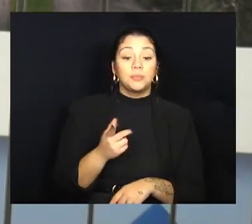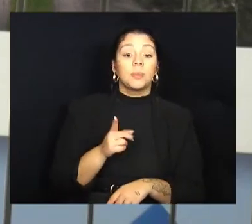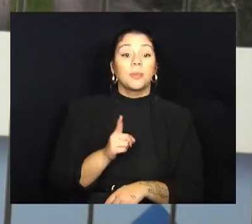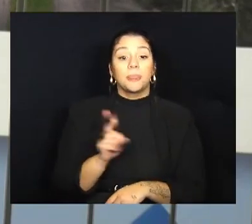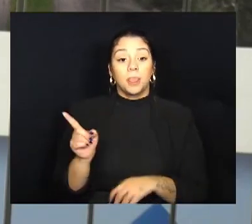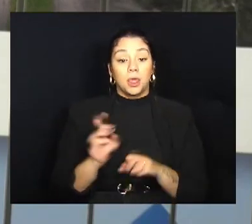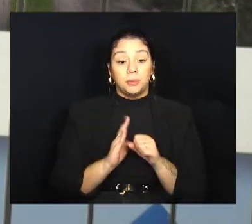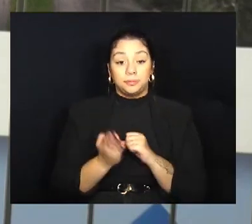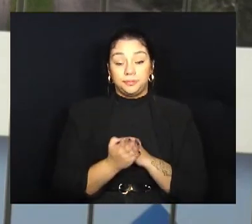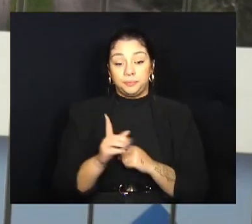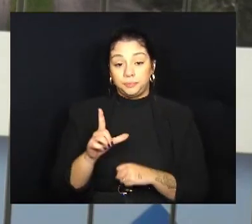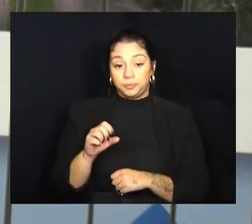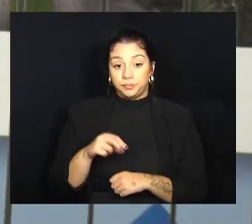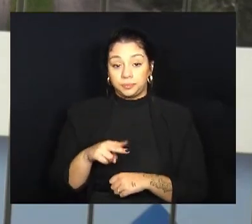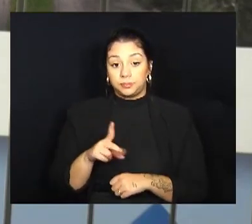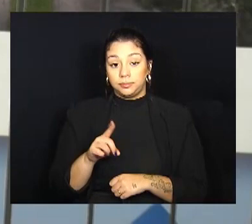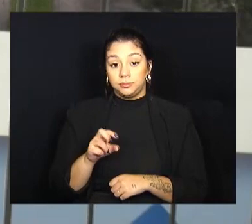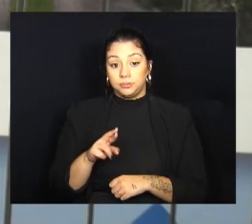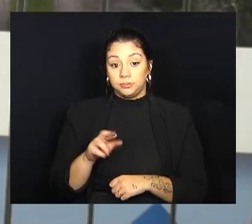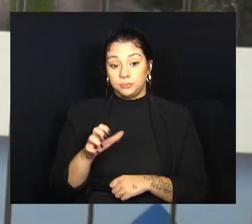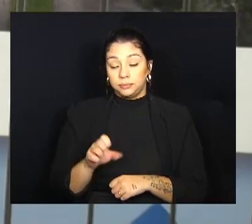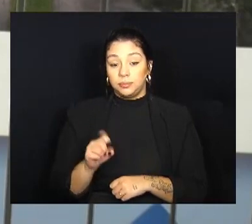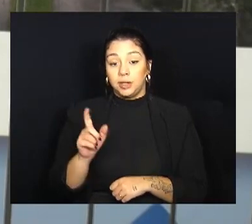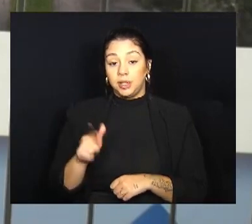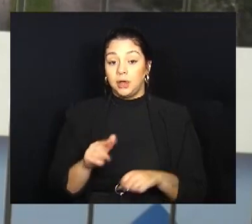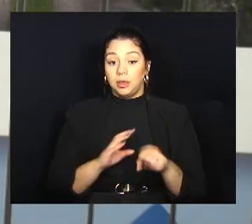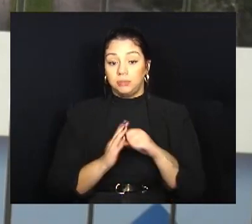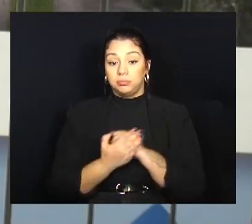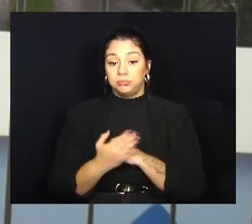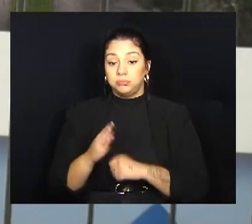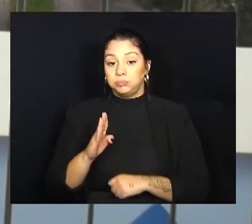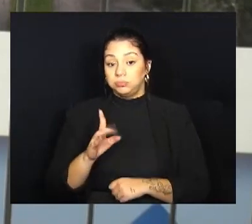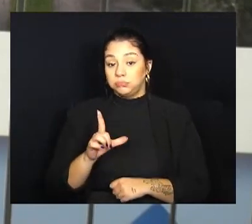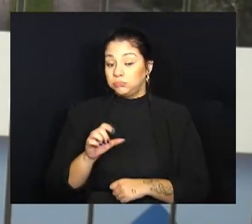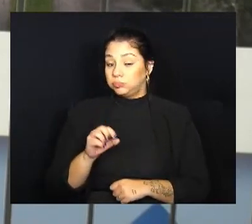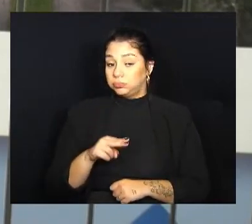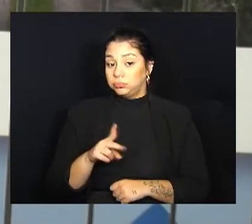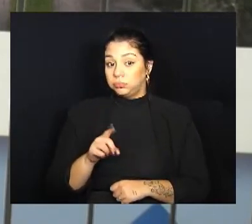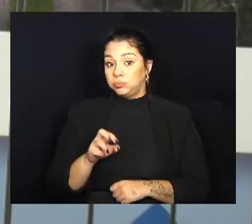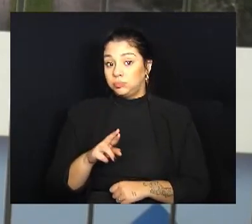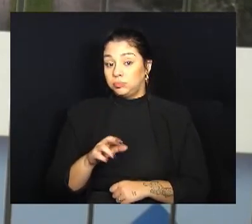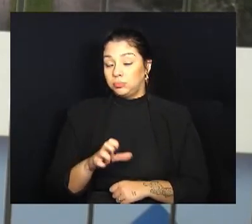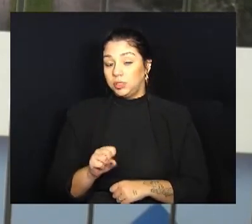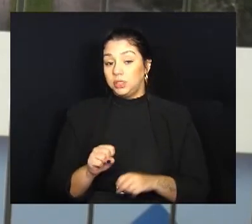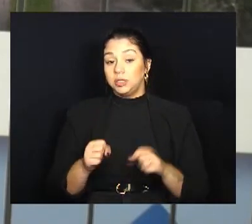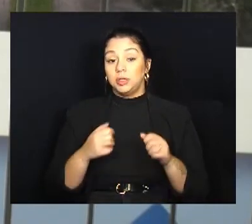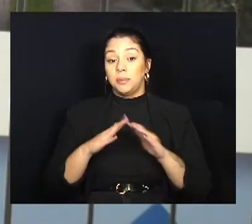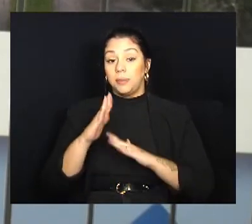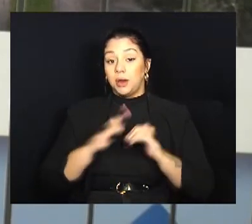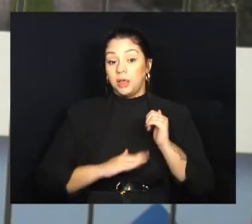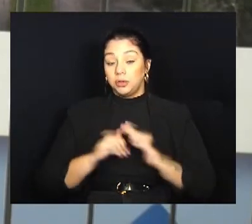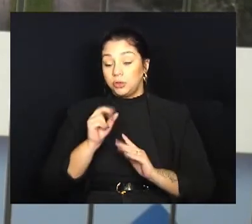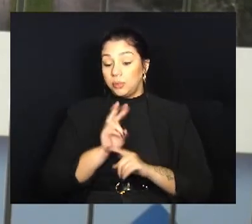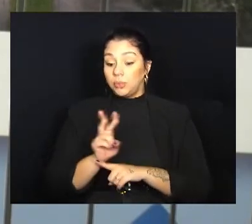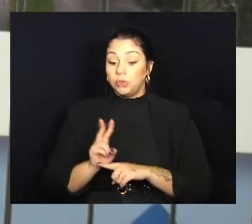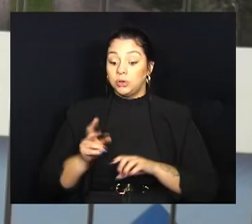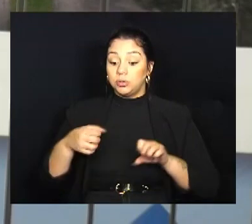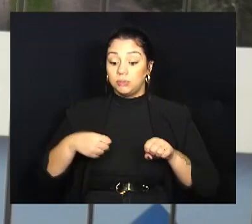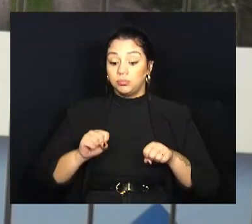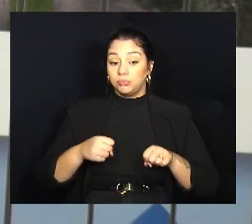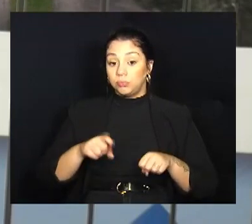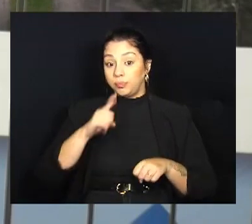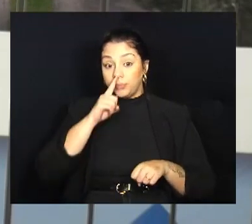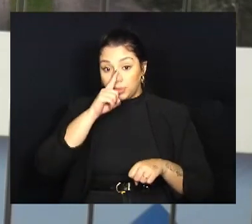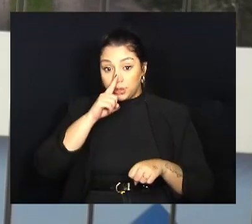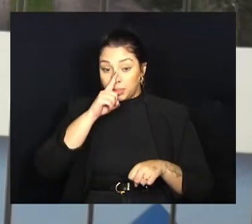Jardim Londres, conhecido como Balão do Londres, uma ação para proteger motociclistas dos perigos e os